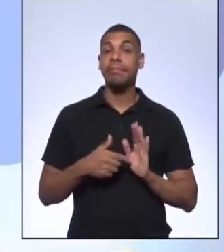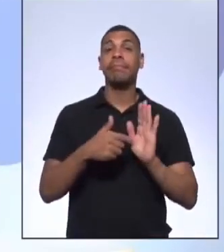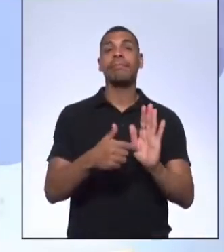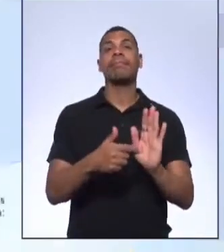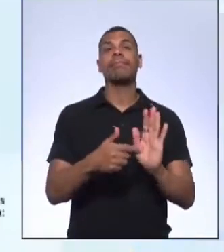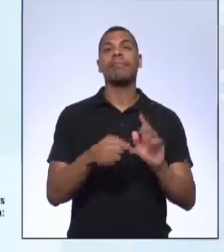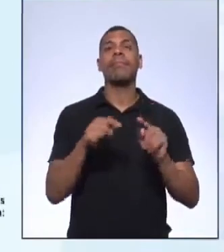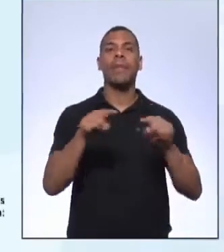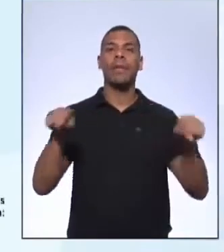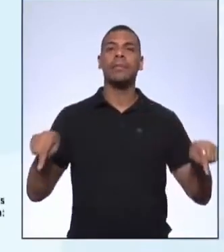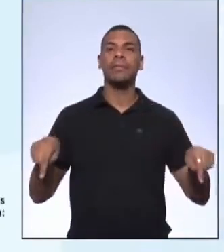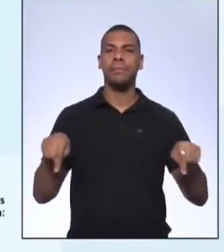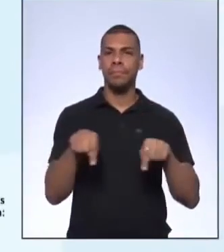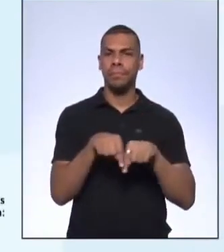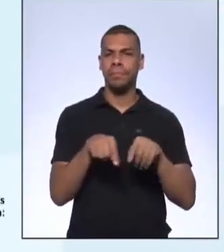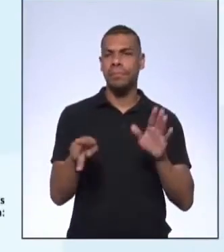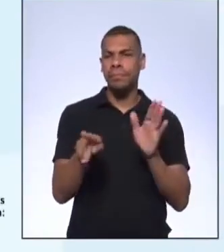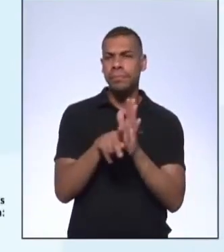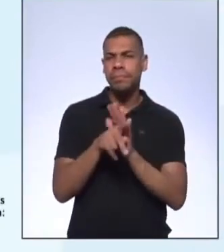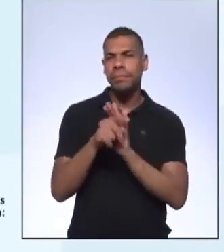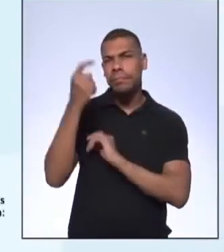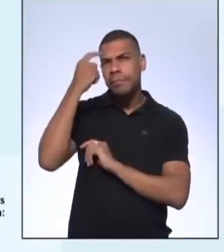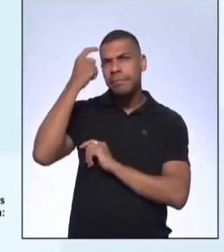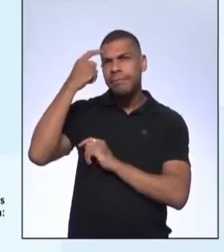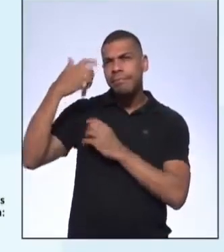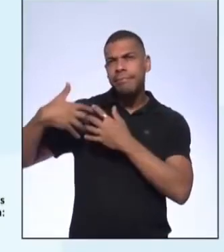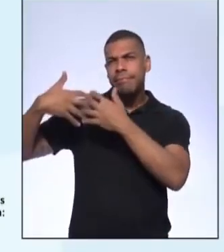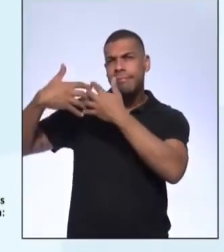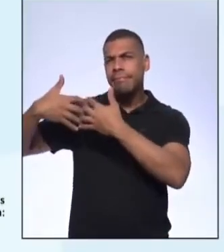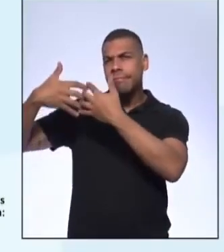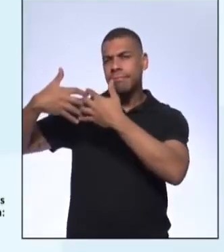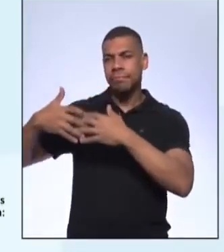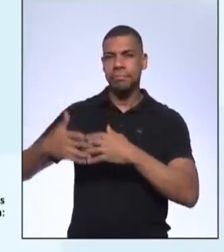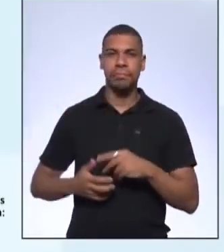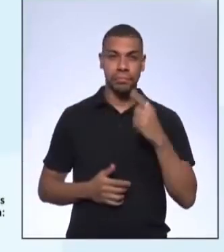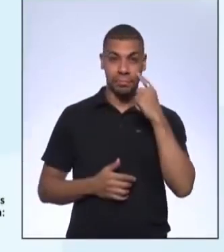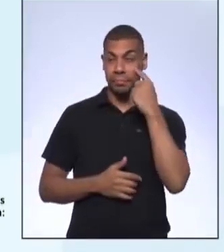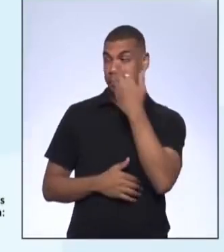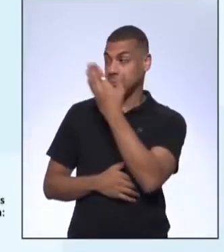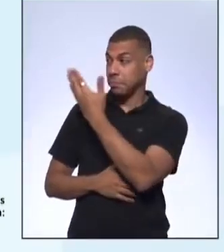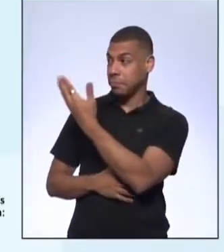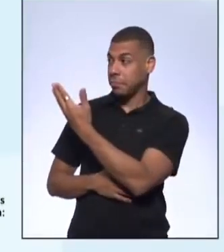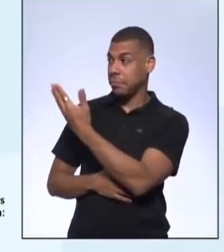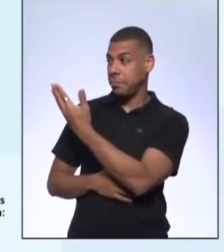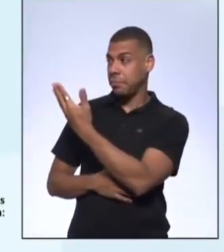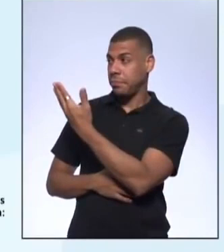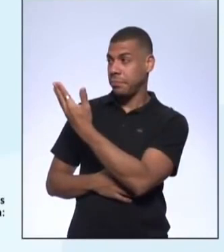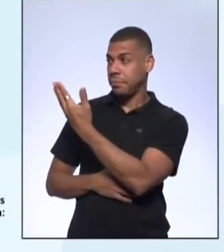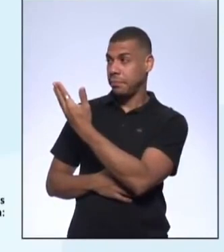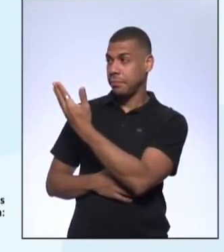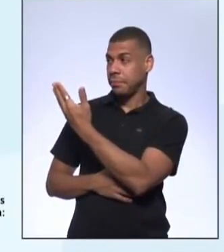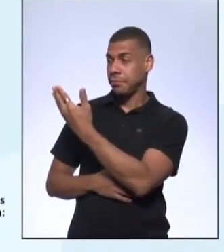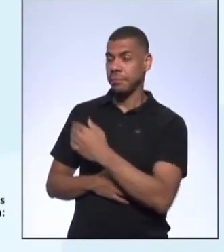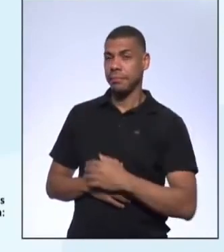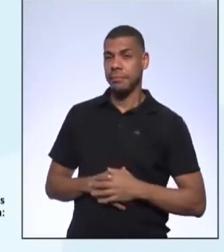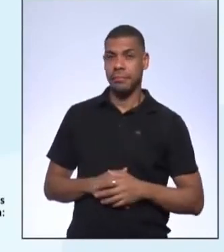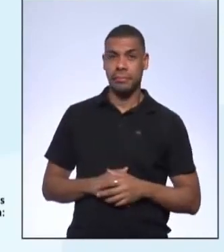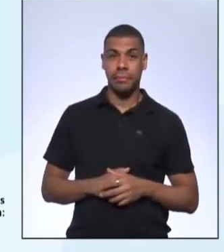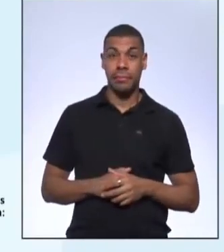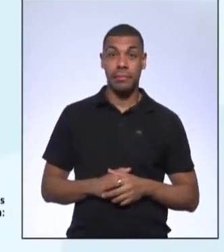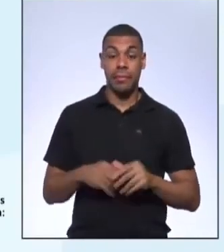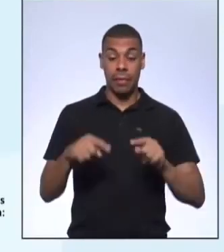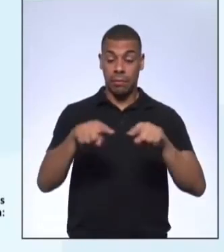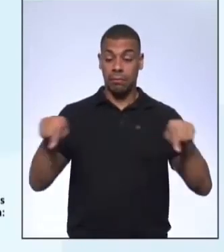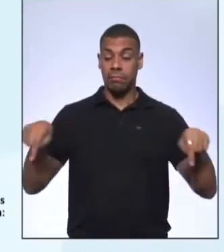isso, território para refletir. Então, olha só, acompanhe. Dentro desse espaço